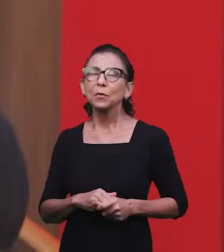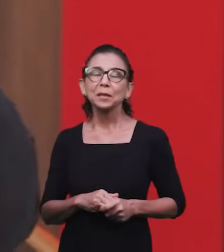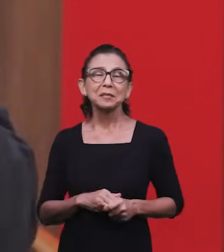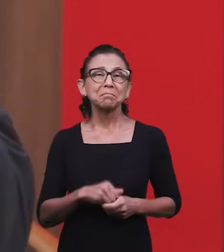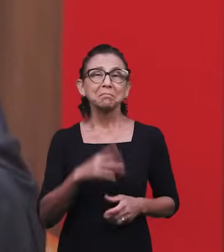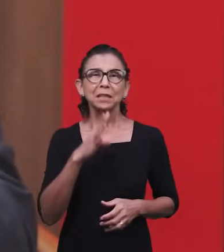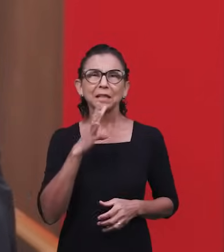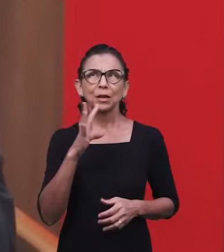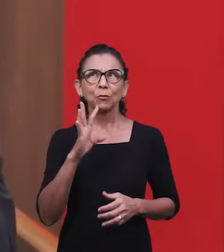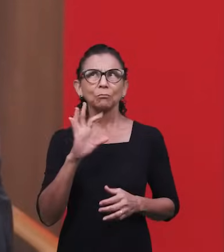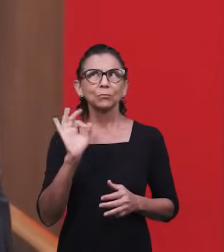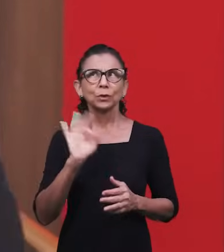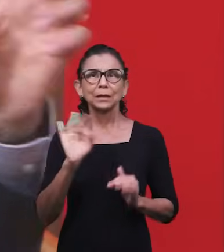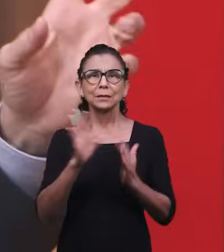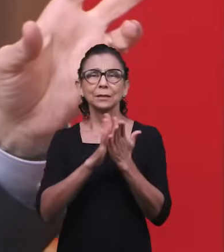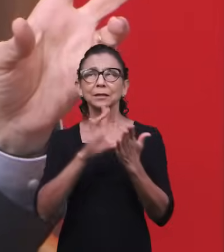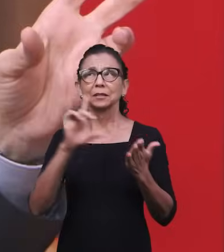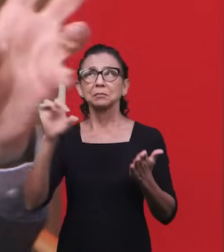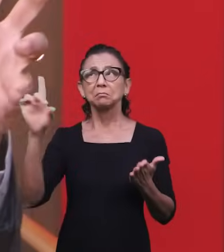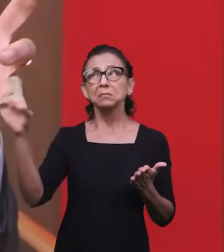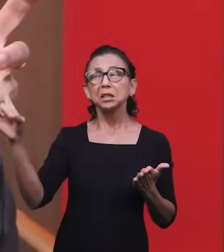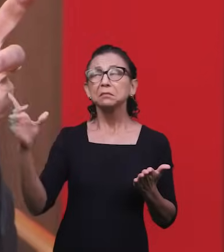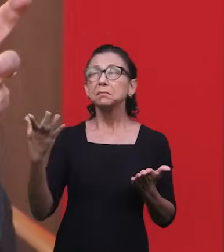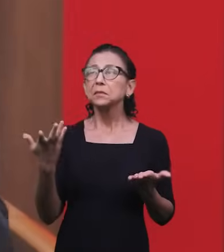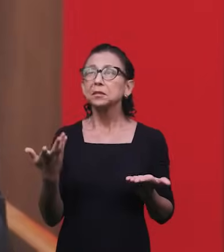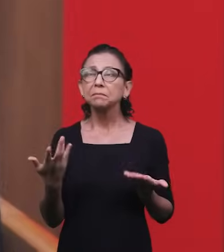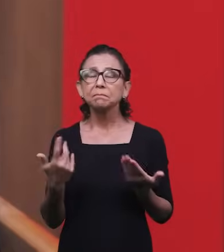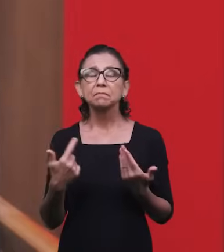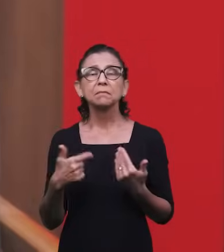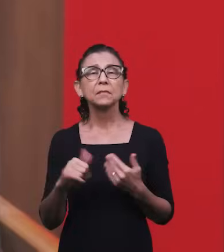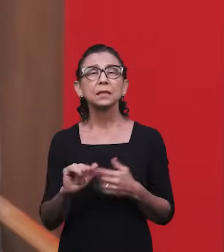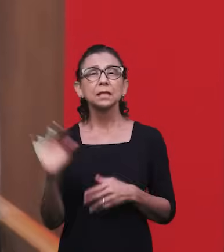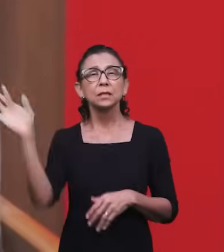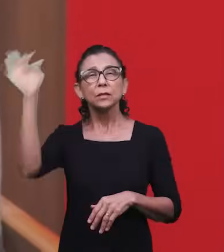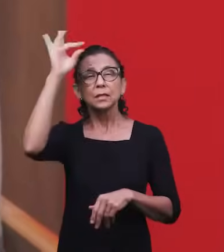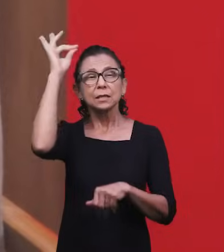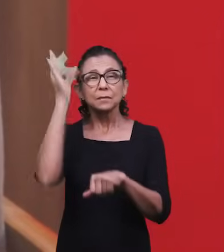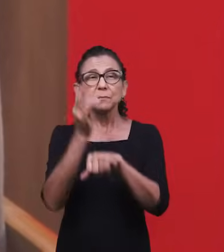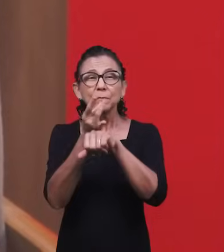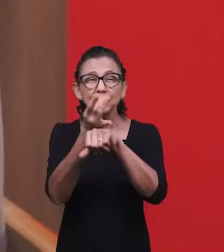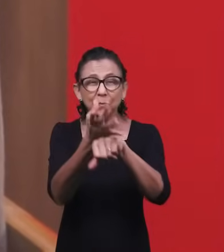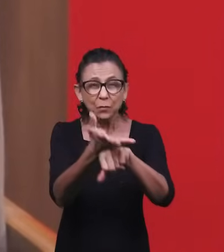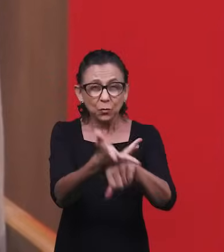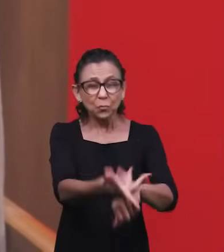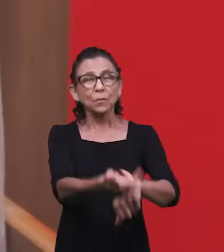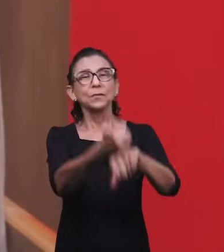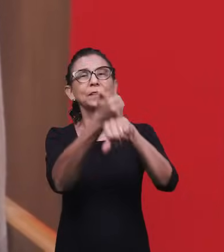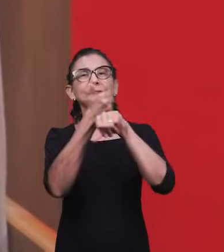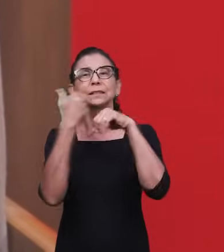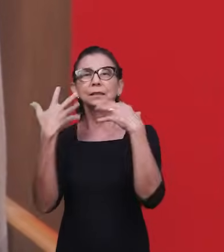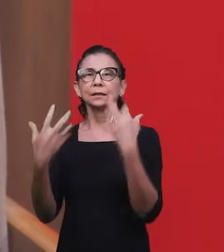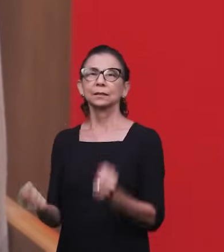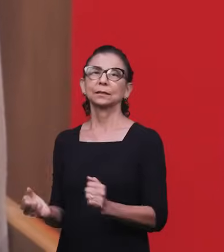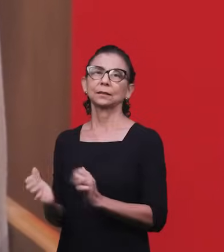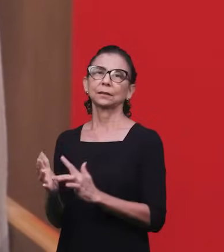simplesmente é movida, é visitada pelo Espírito Santo e crê. Mas há muitos que precisam dessa